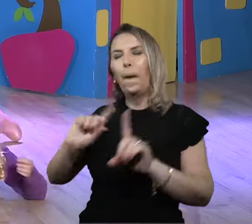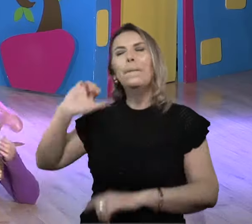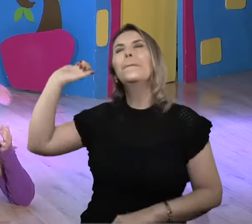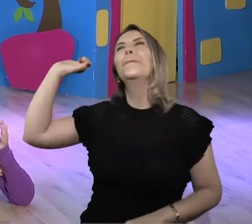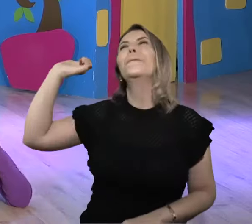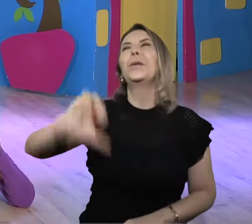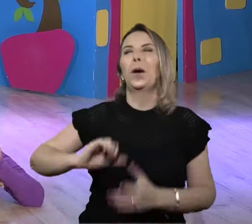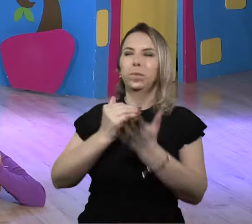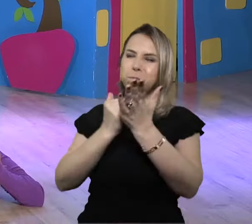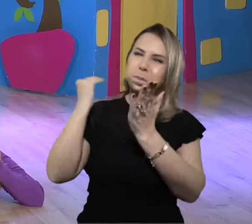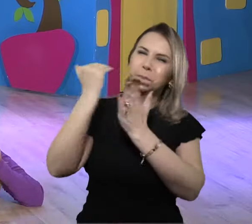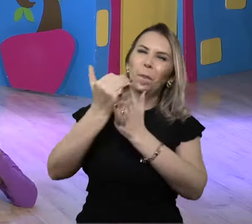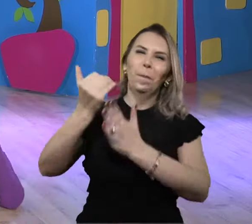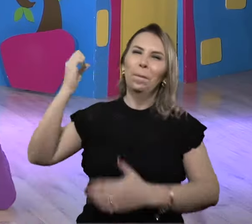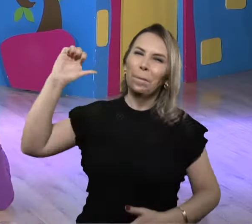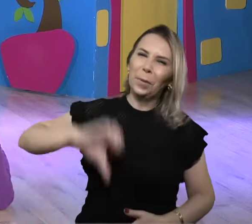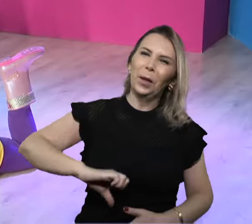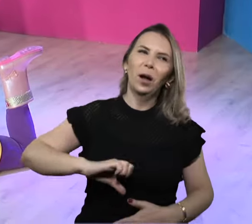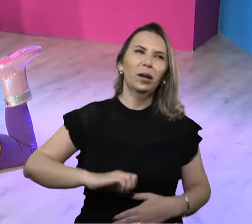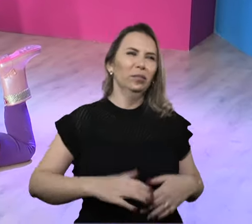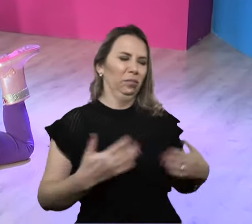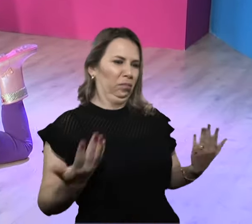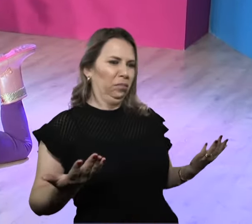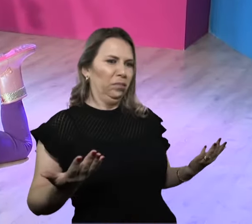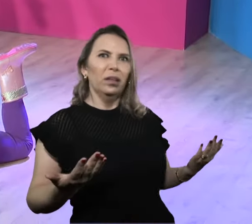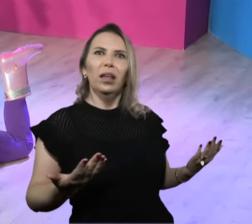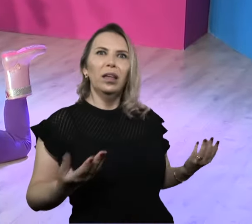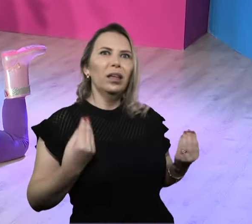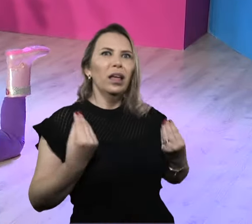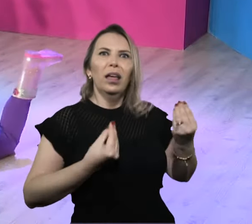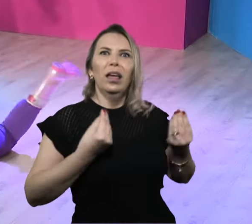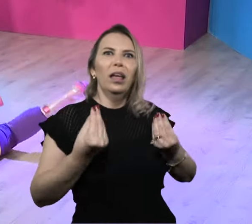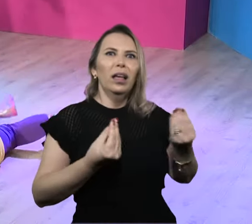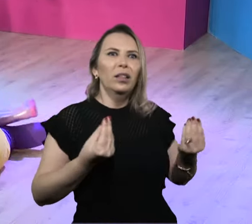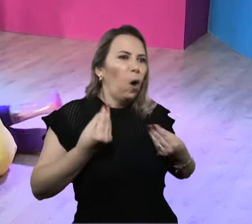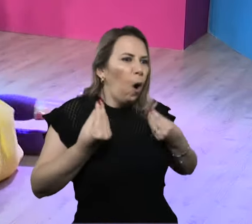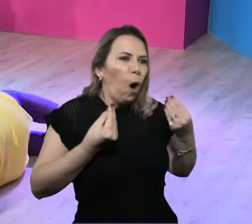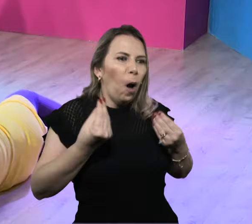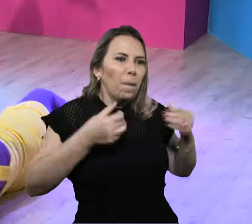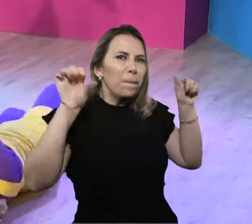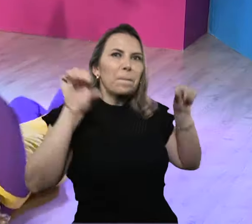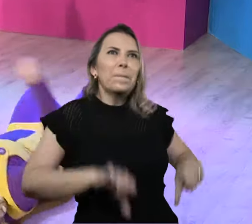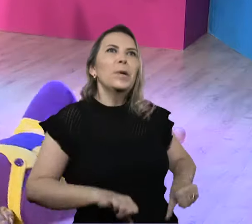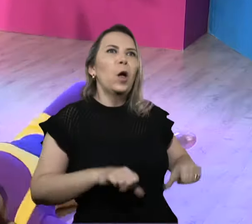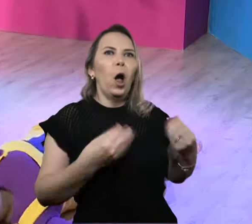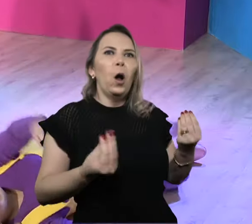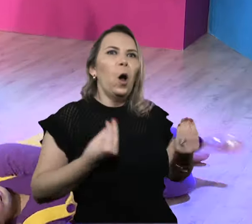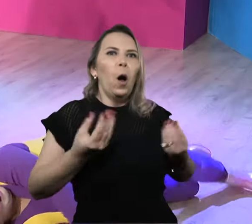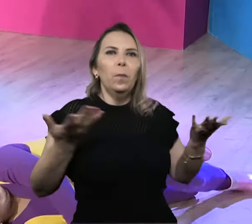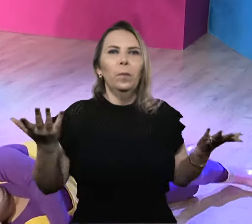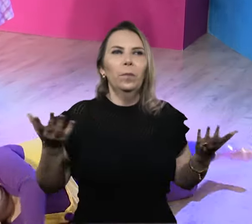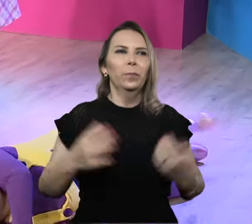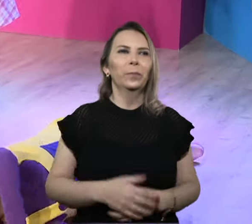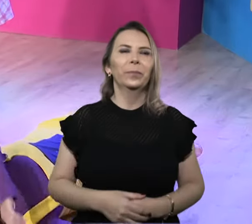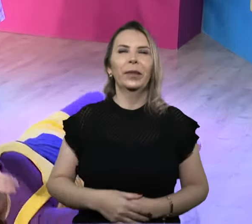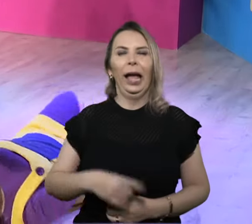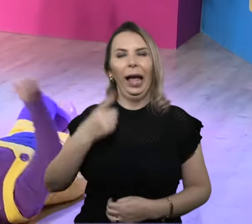Não! Pior ainda! Pior do que isso? Mas o que, que pode ser pior do que isso,